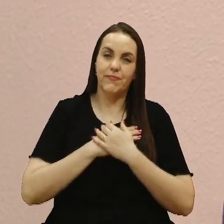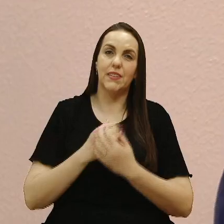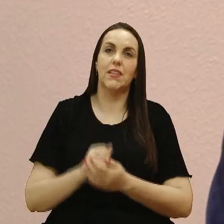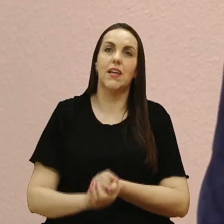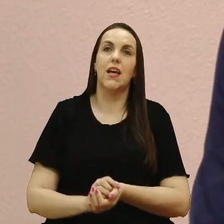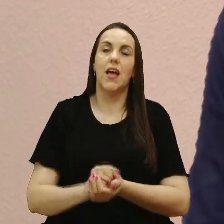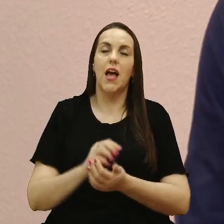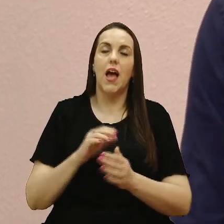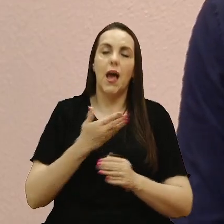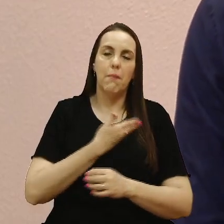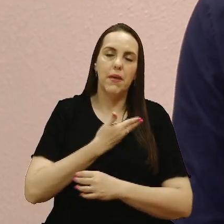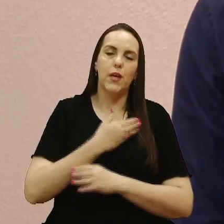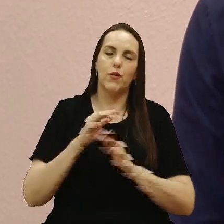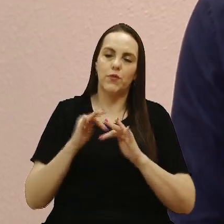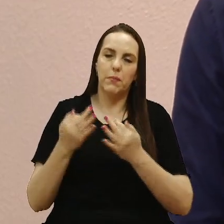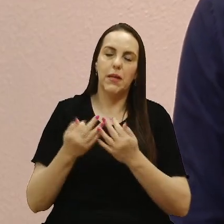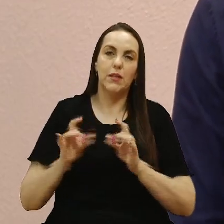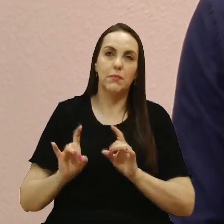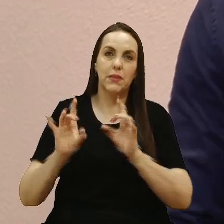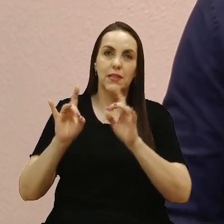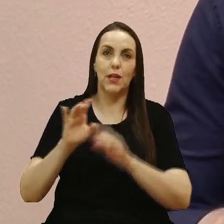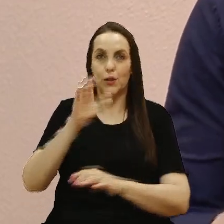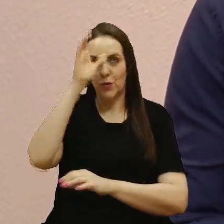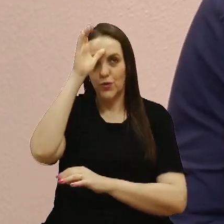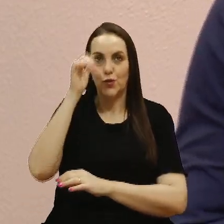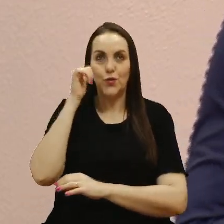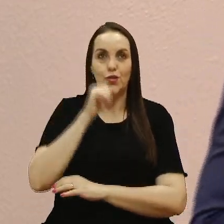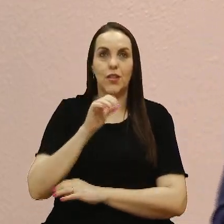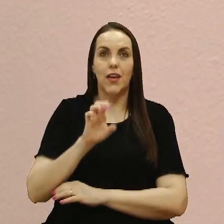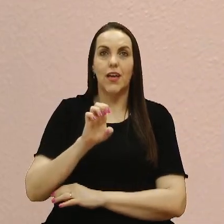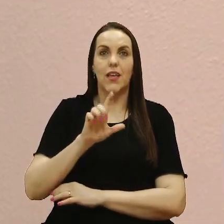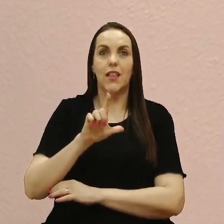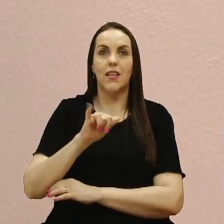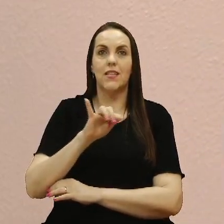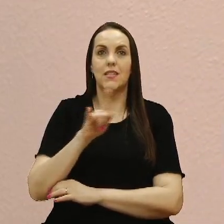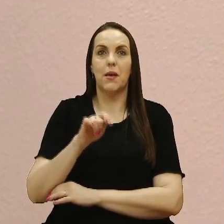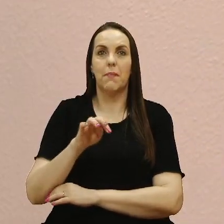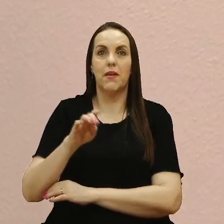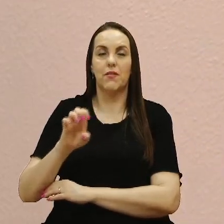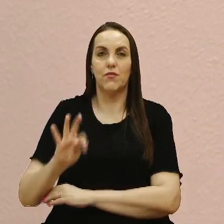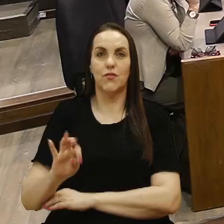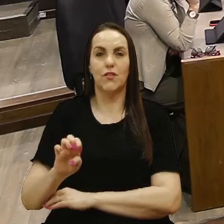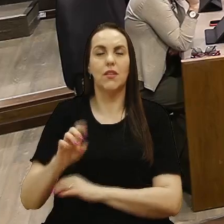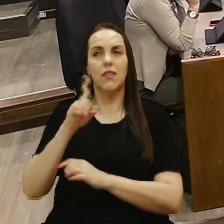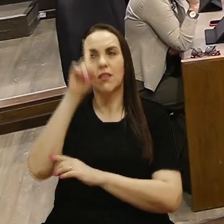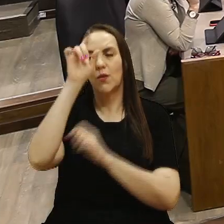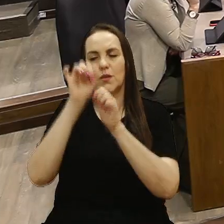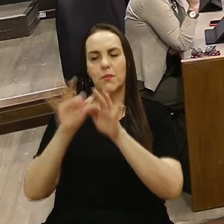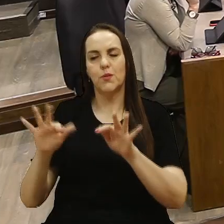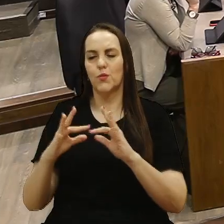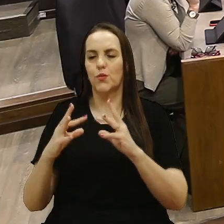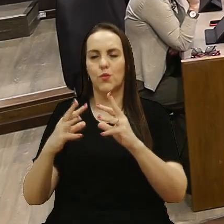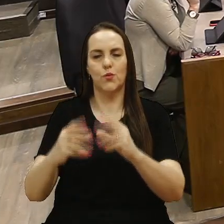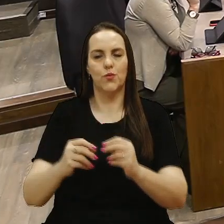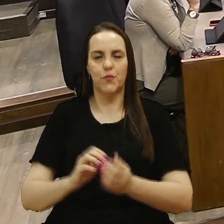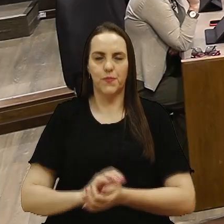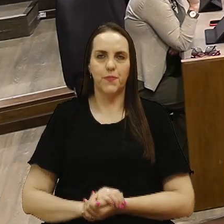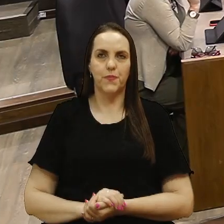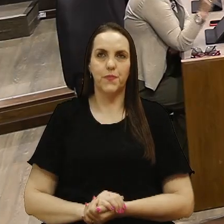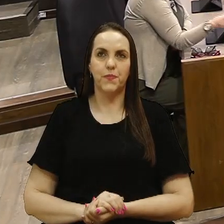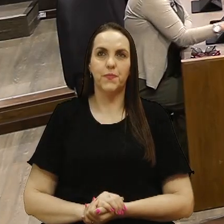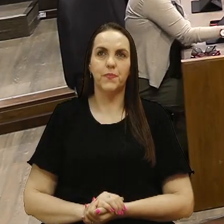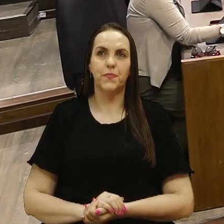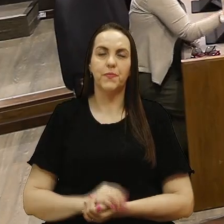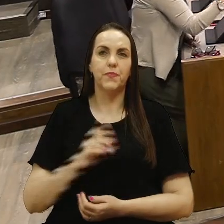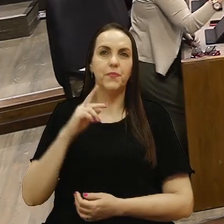amigos, em especial a sua tia, Elizabeth Candeia. Que Deus abençoe a todos. Seria isso, presidente. Obrigado. Próximo inscrito, vereadora